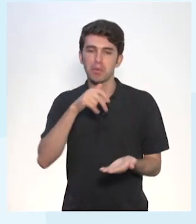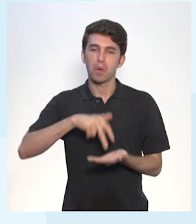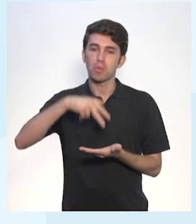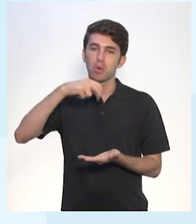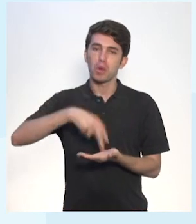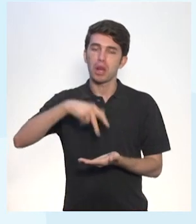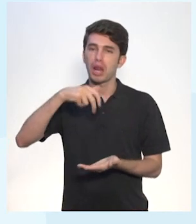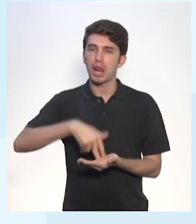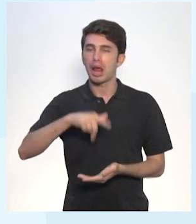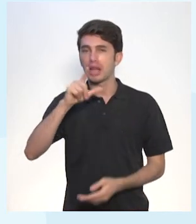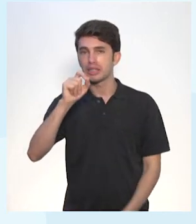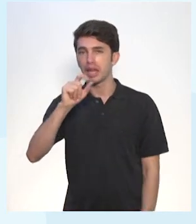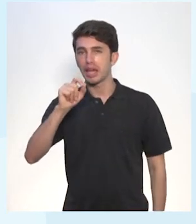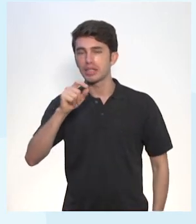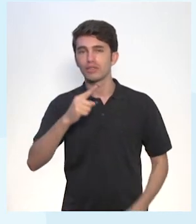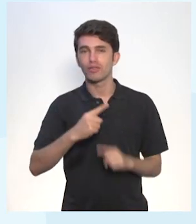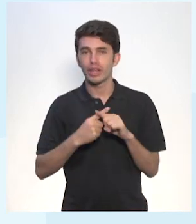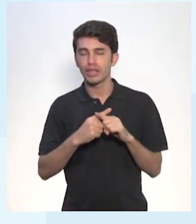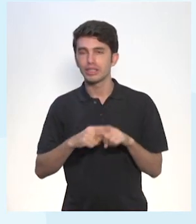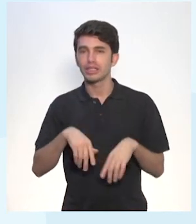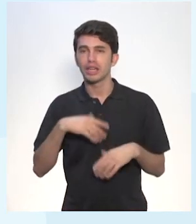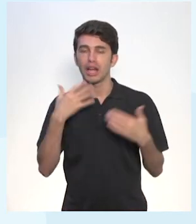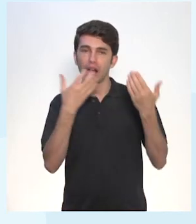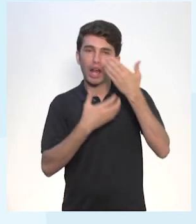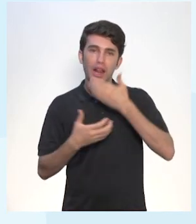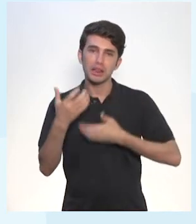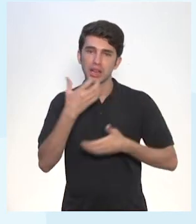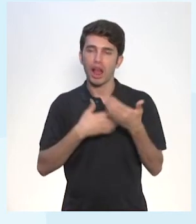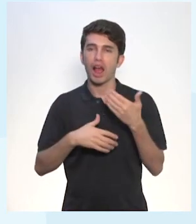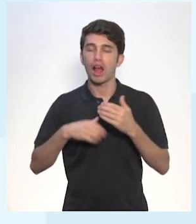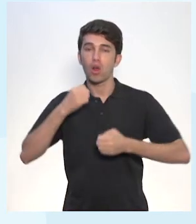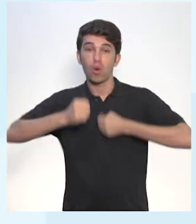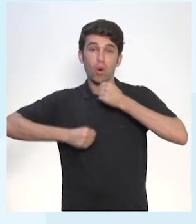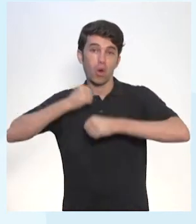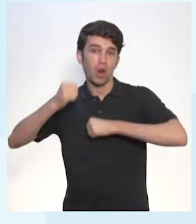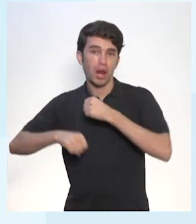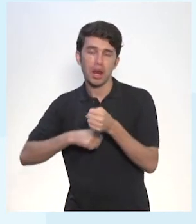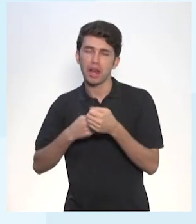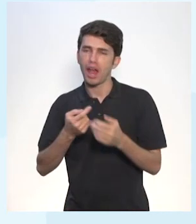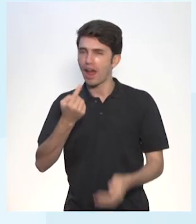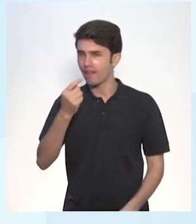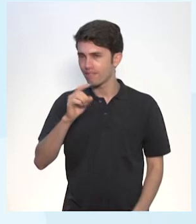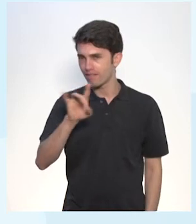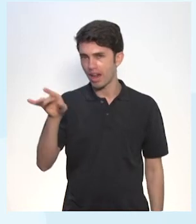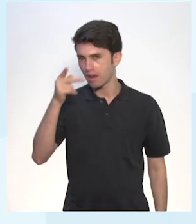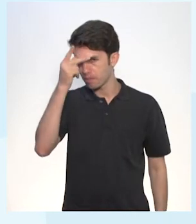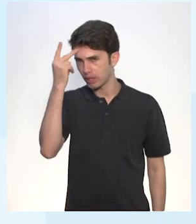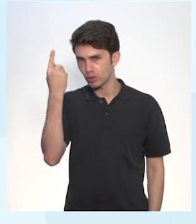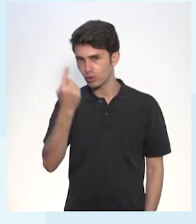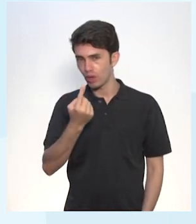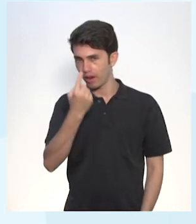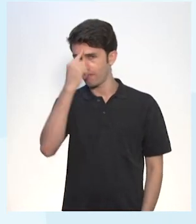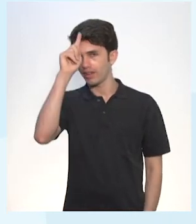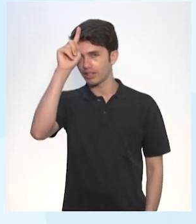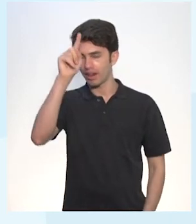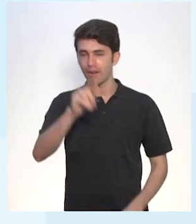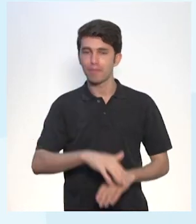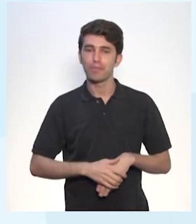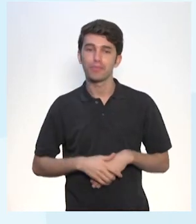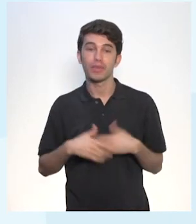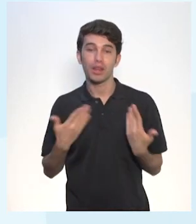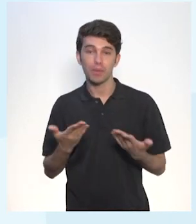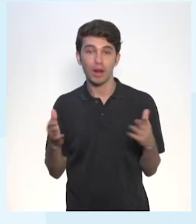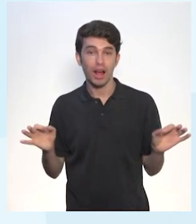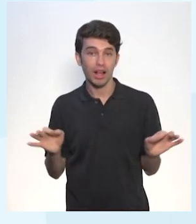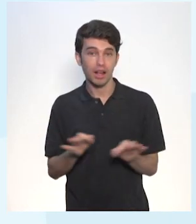vezes, cantar, correr, vai da imaginação dos nossos alunos. Então, para